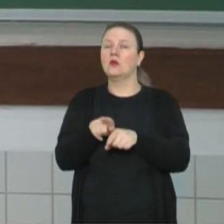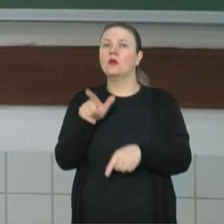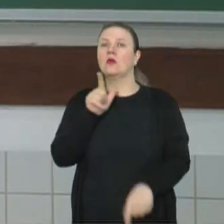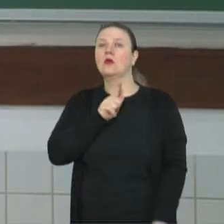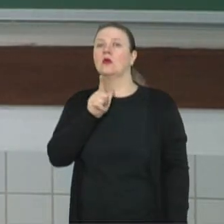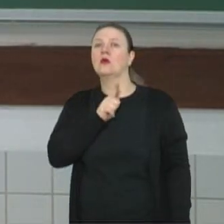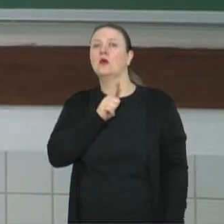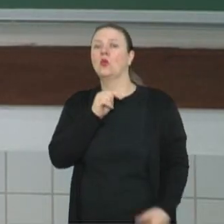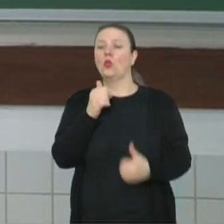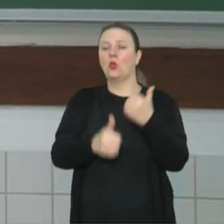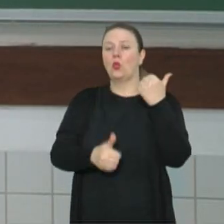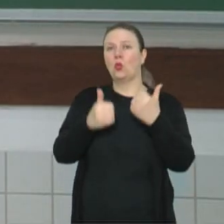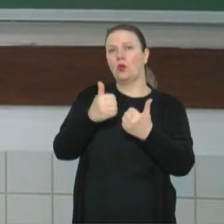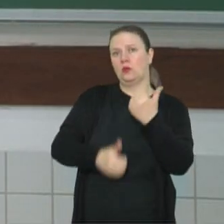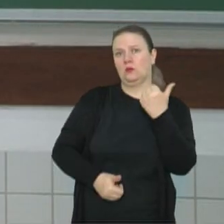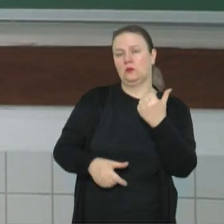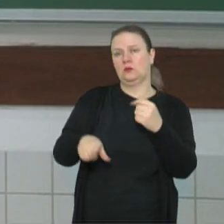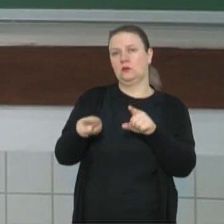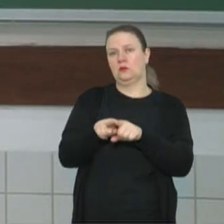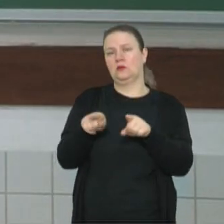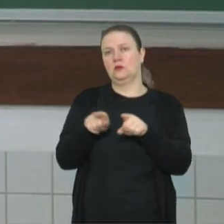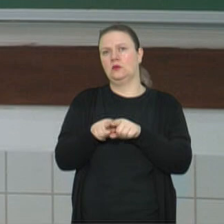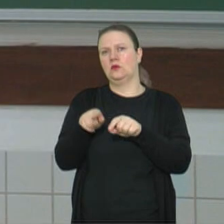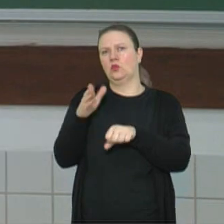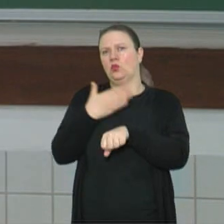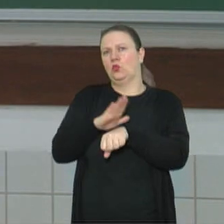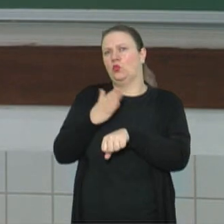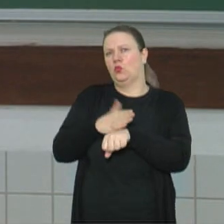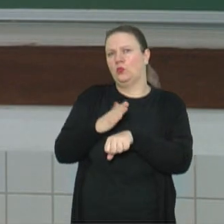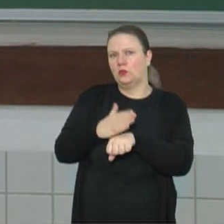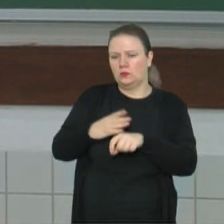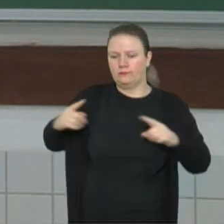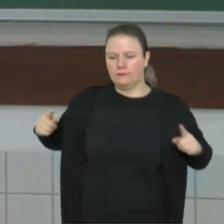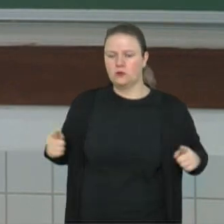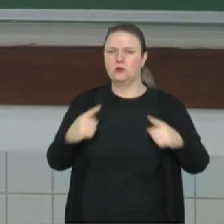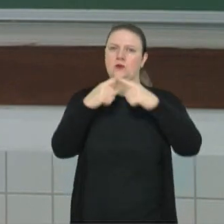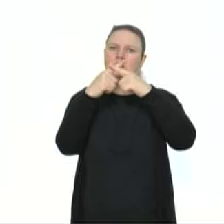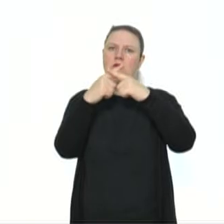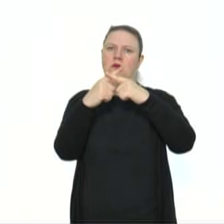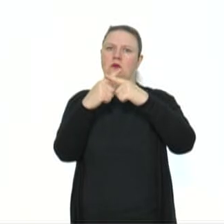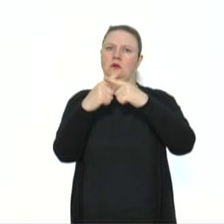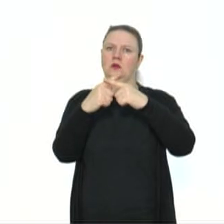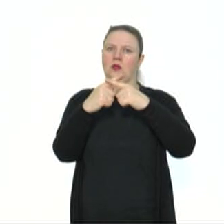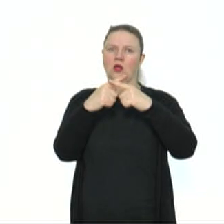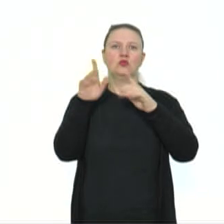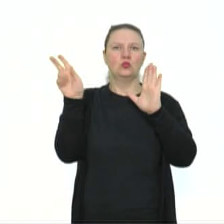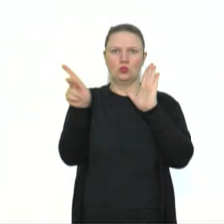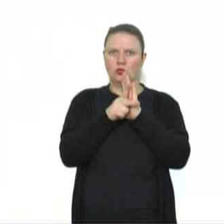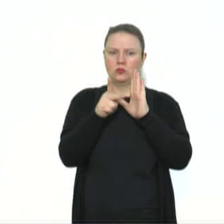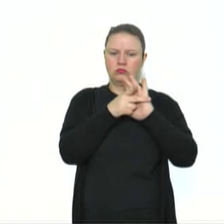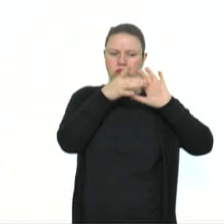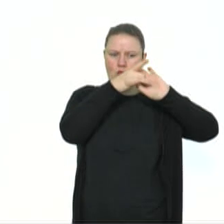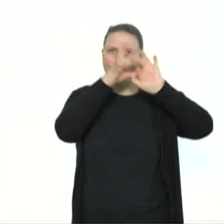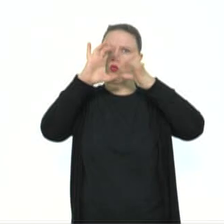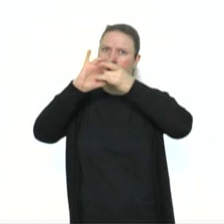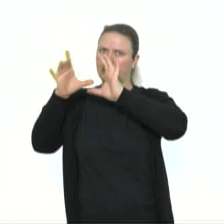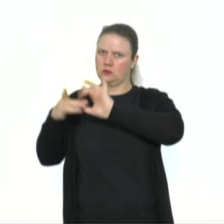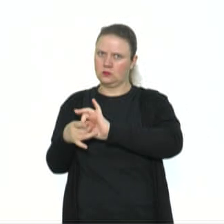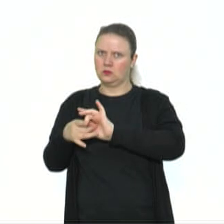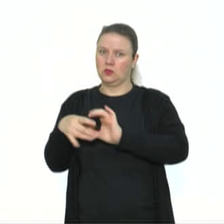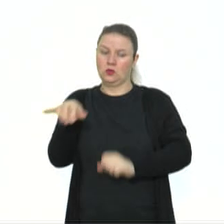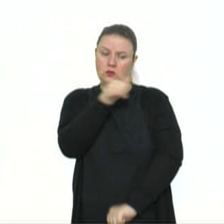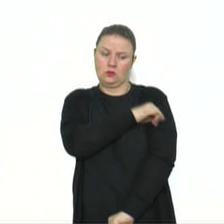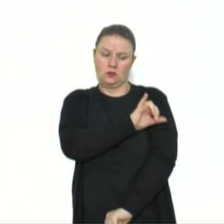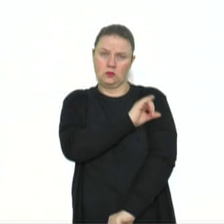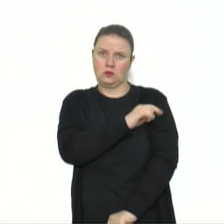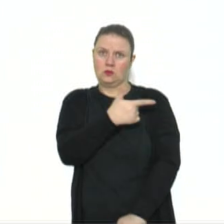a esportiva, que é onde realiza-se a competição, né? Então ela é uma modalidade olímpica que foi demonstrada no Rio em 2016, né?